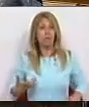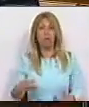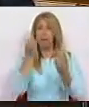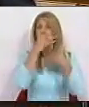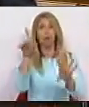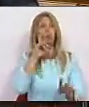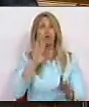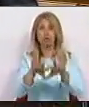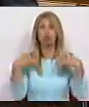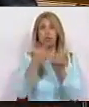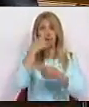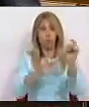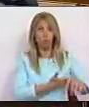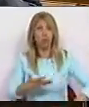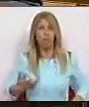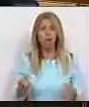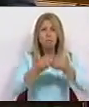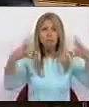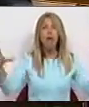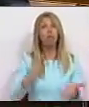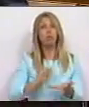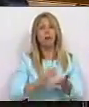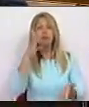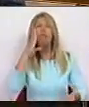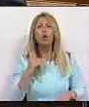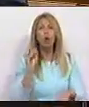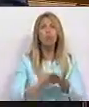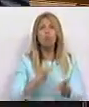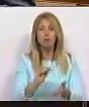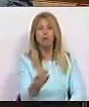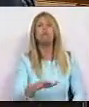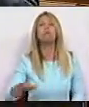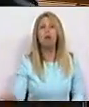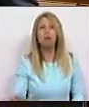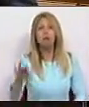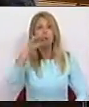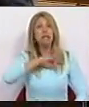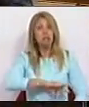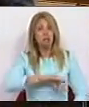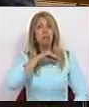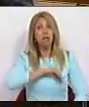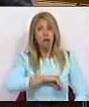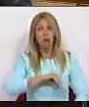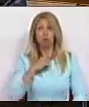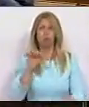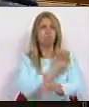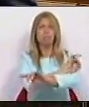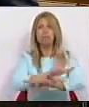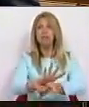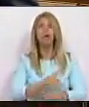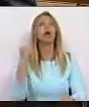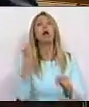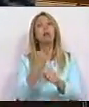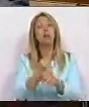no aumento enorme da pobreza, na vergonha da pobreza infantil, nos salários de miséria, nos